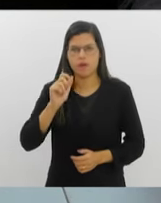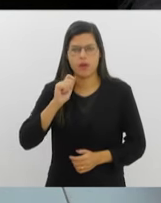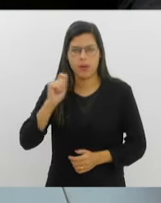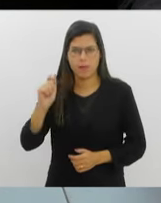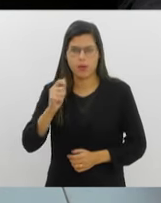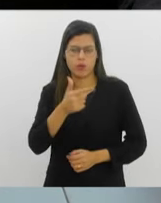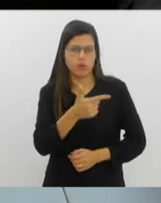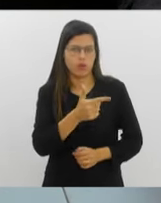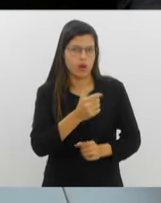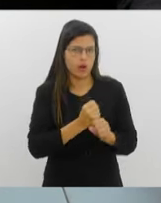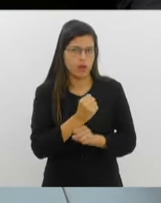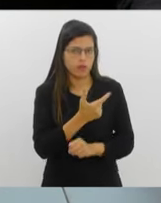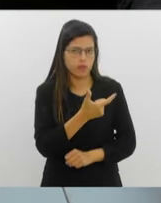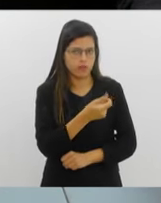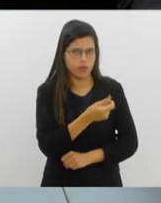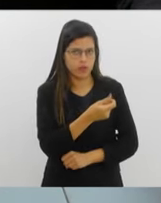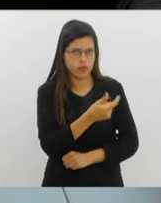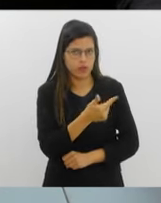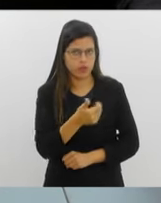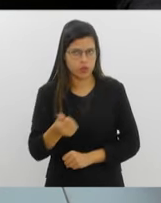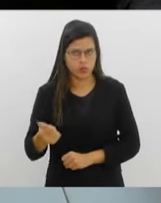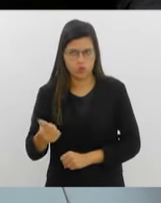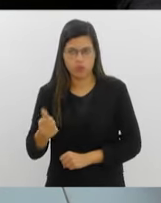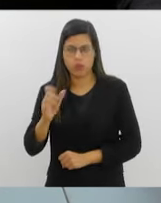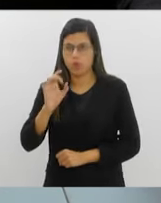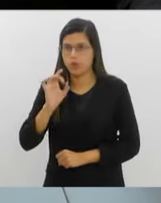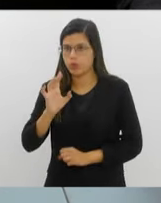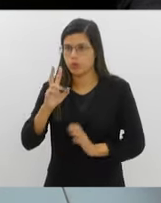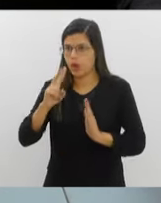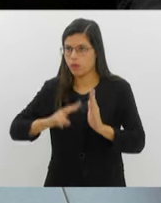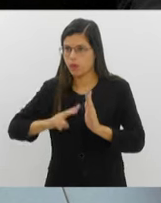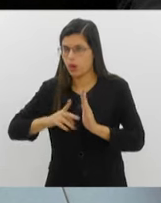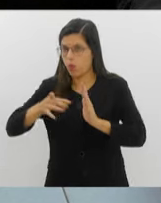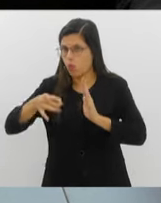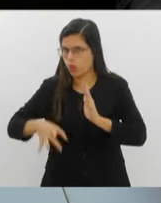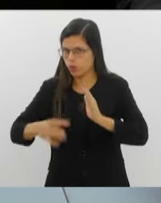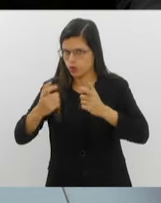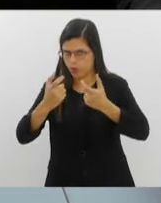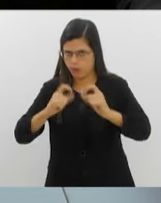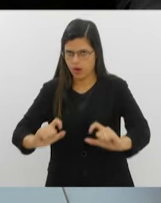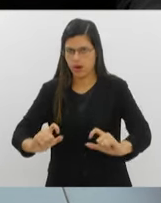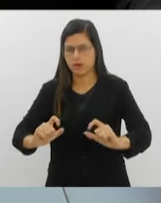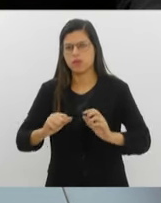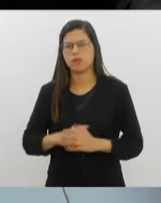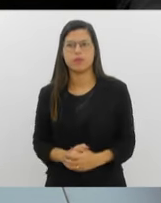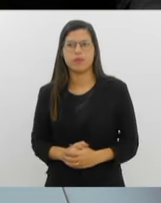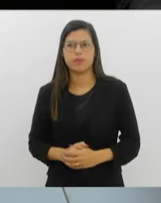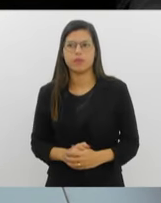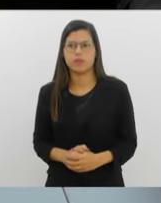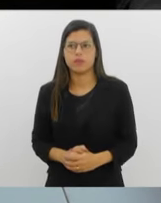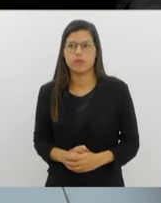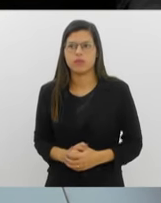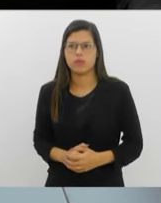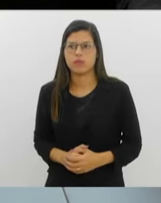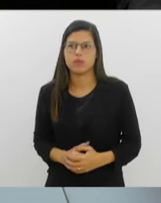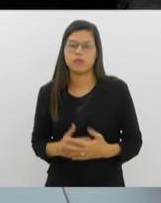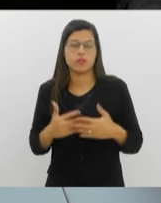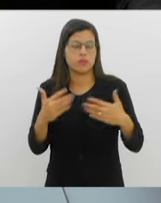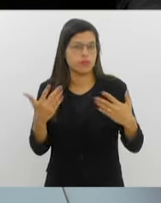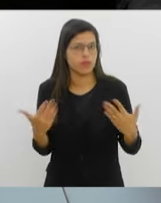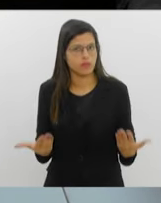2021. Só vou ler o último parágrafo. Trata-se assim, salvo melhor